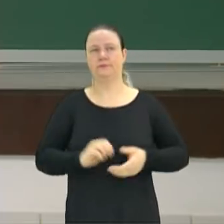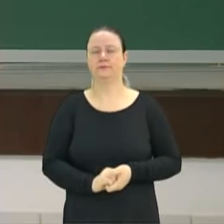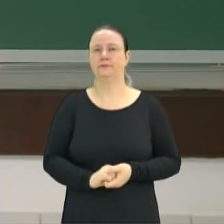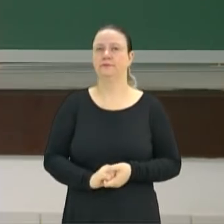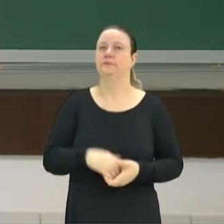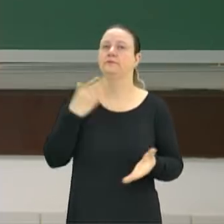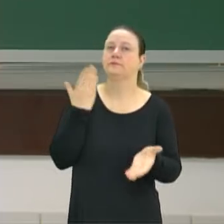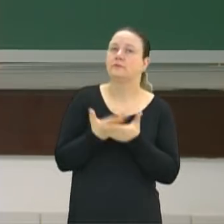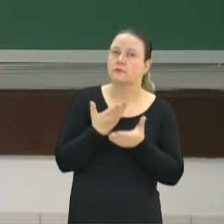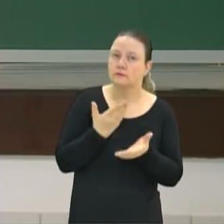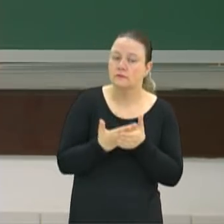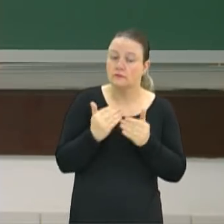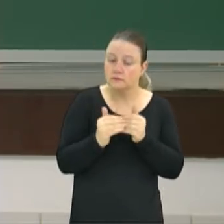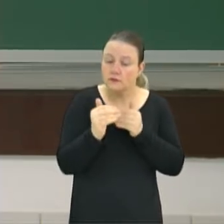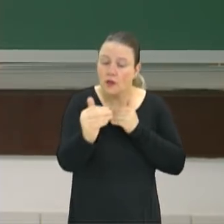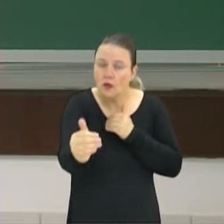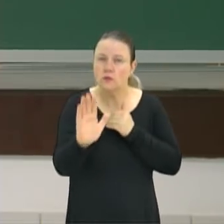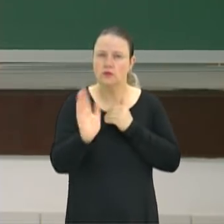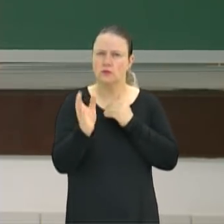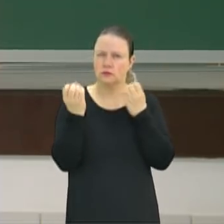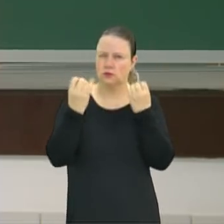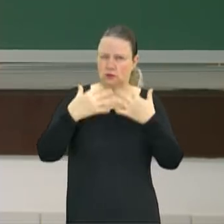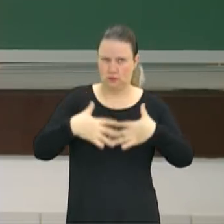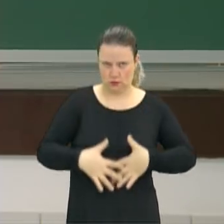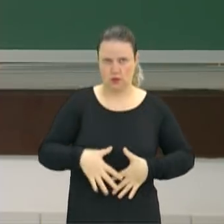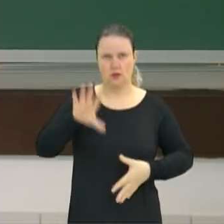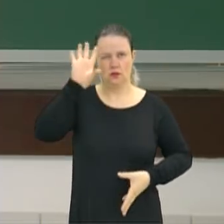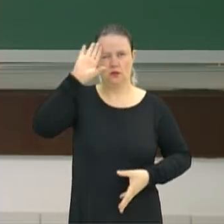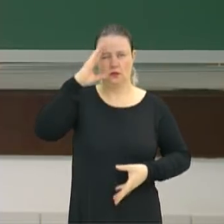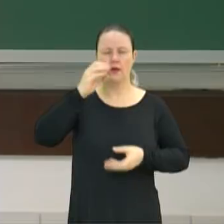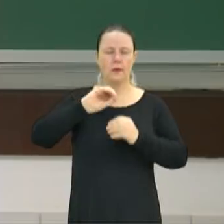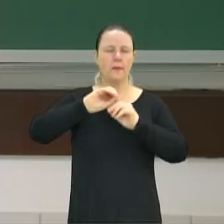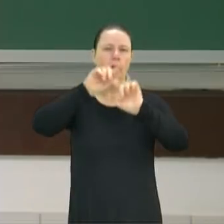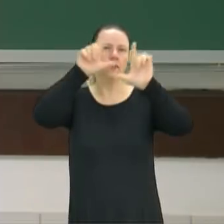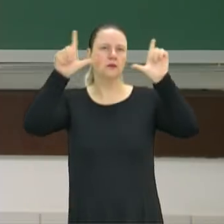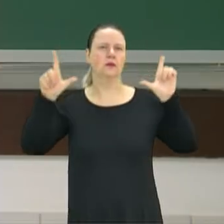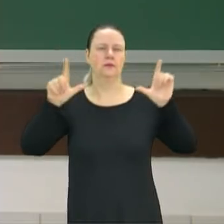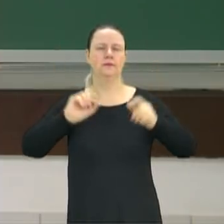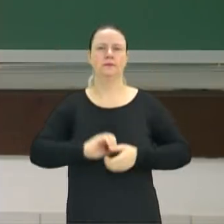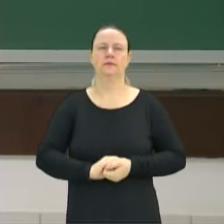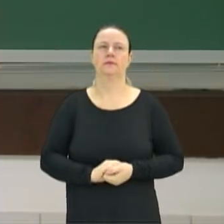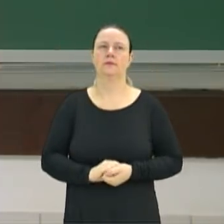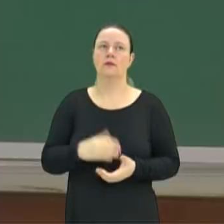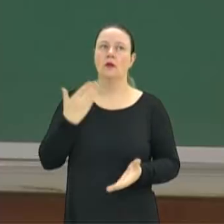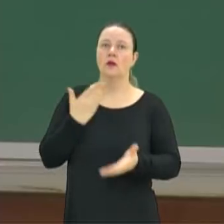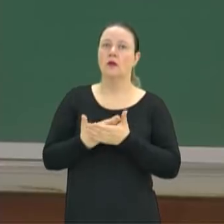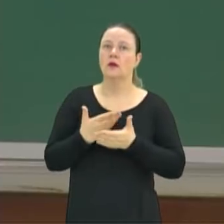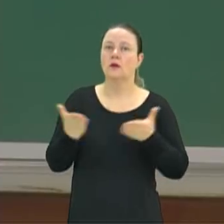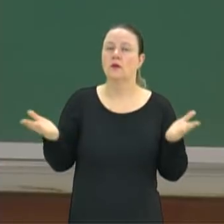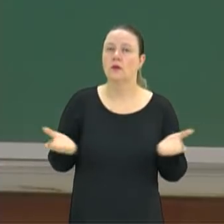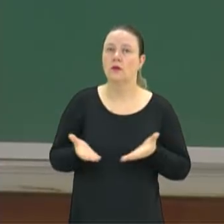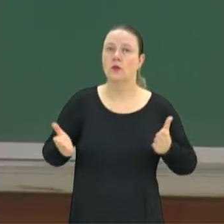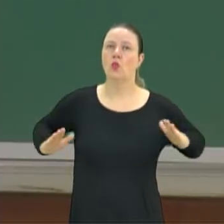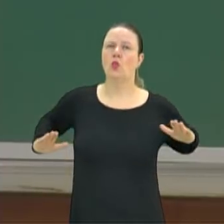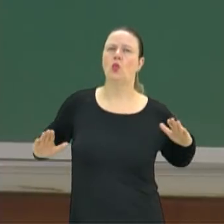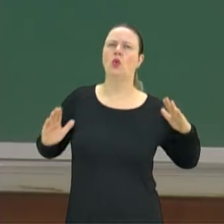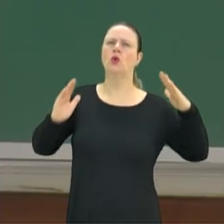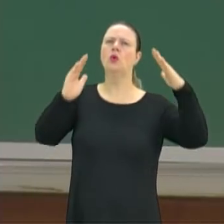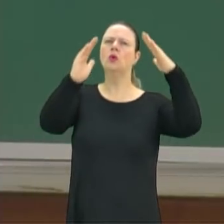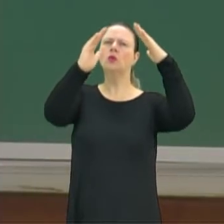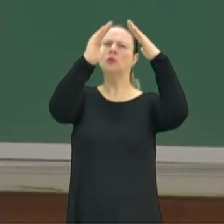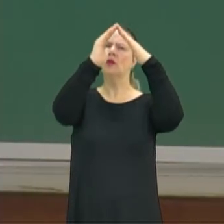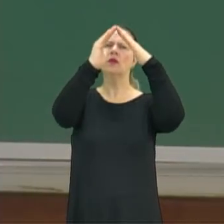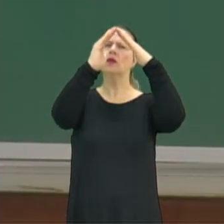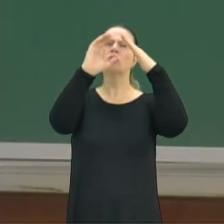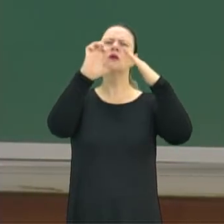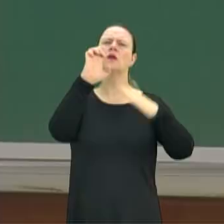falando sobre bioacumulação e biomagnificação, vocês vão entender um pouquinho melhor. A aula de hoje, então, a gente vai falar sobre pirâmides ecológicas, que